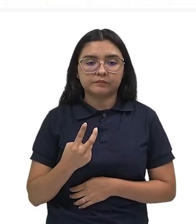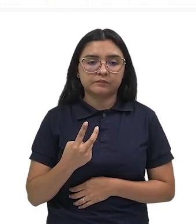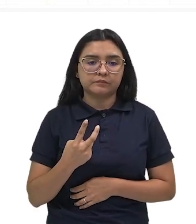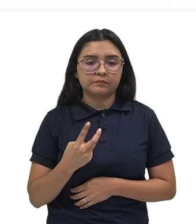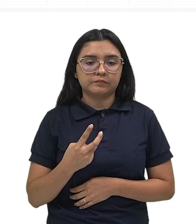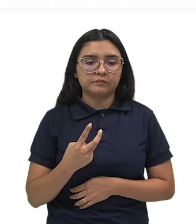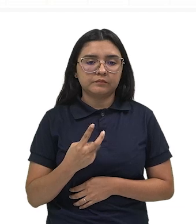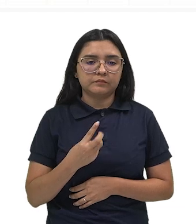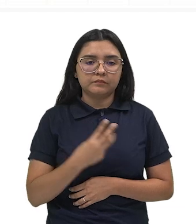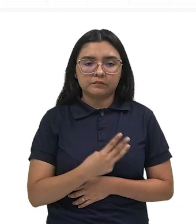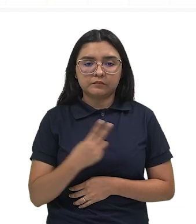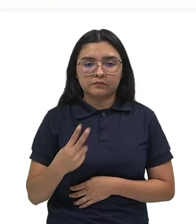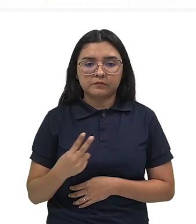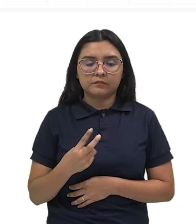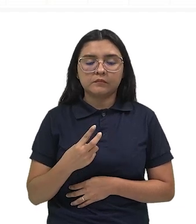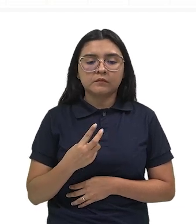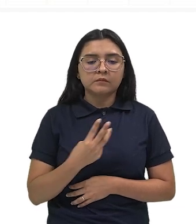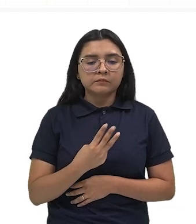32,